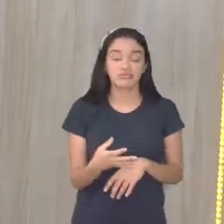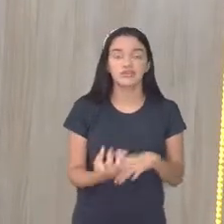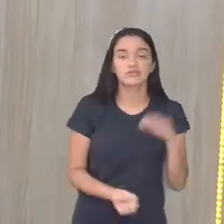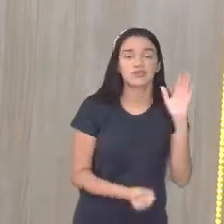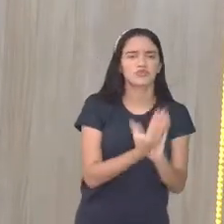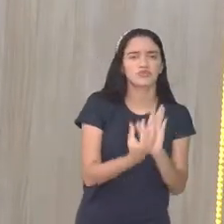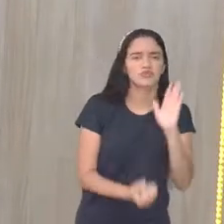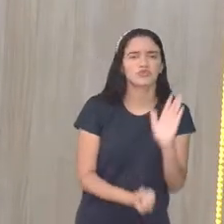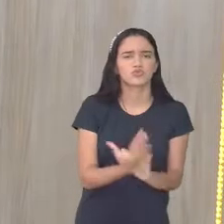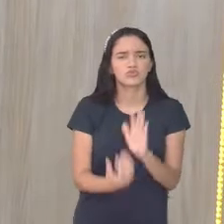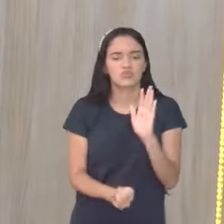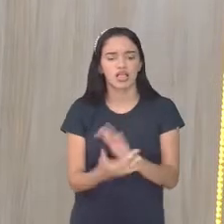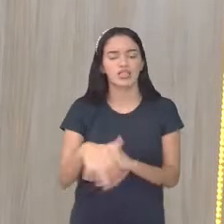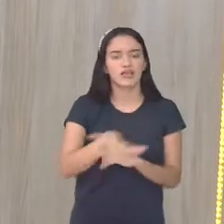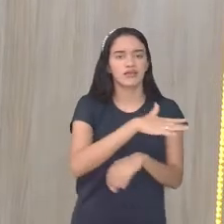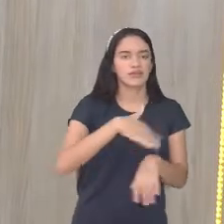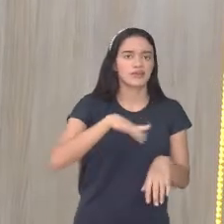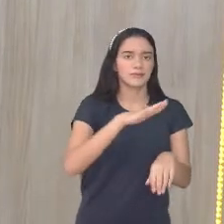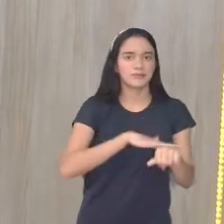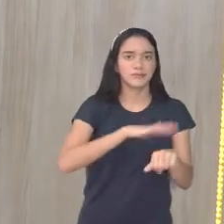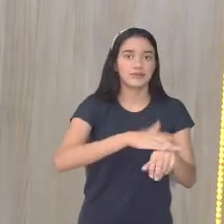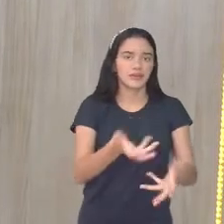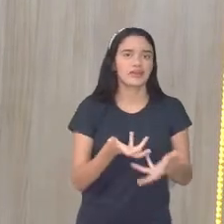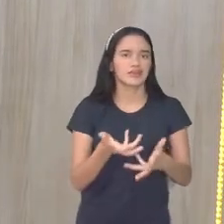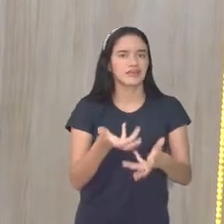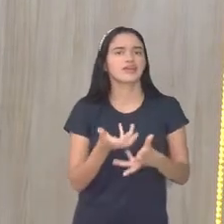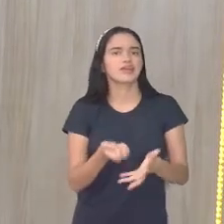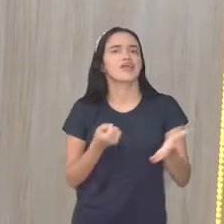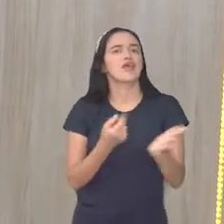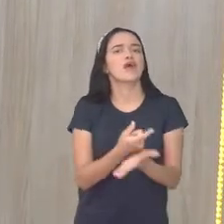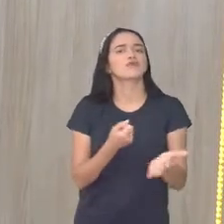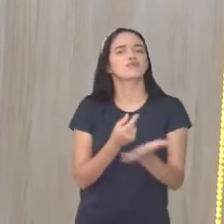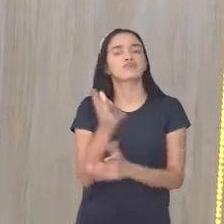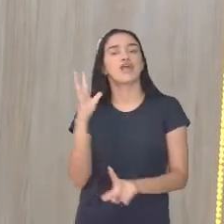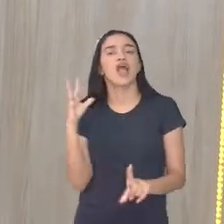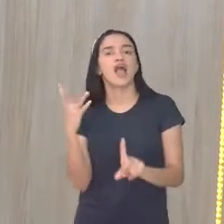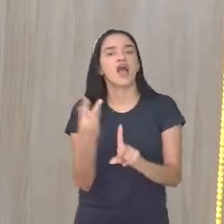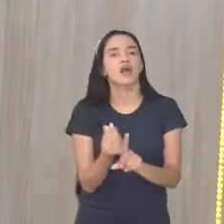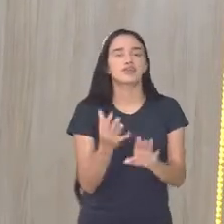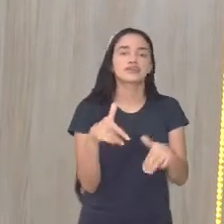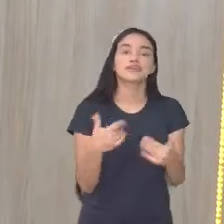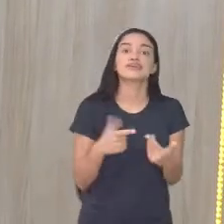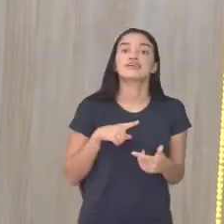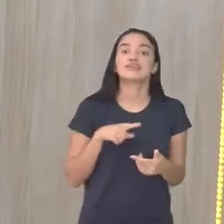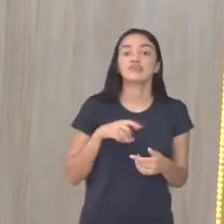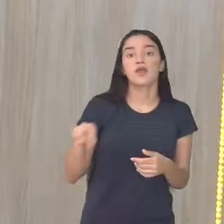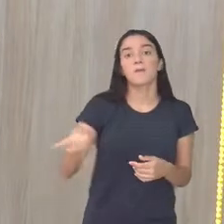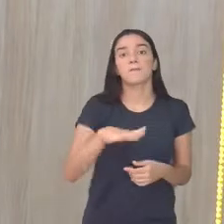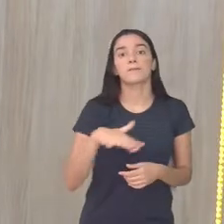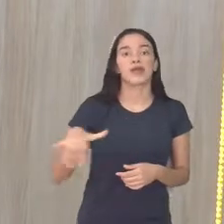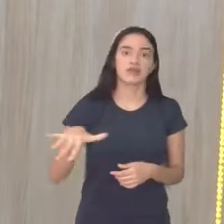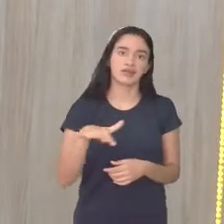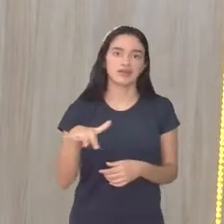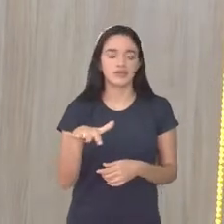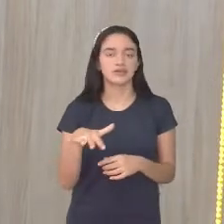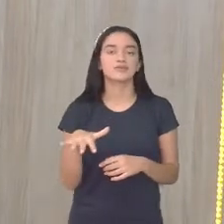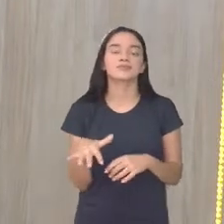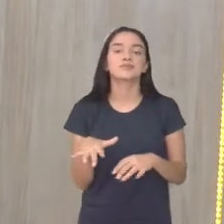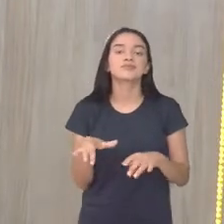do Renascimento, toda a pintura era feita em parede ou em objetos. Então, só existia